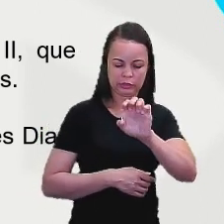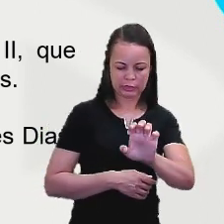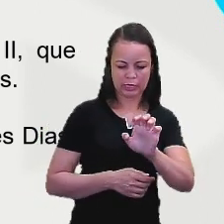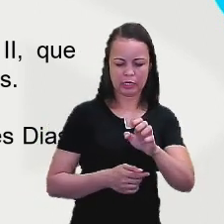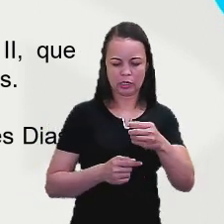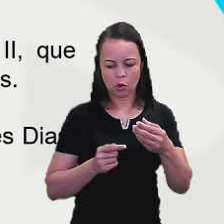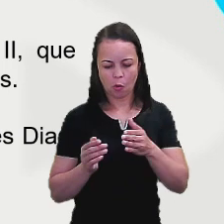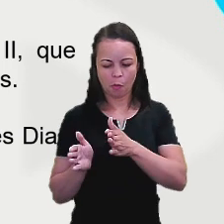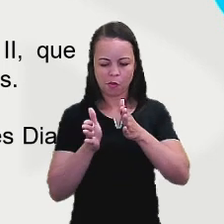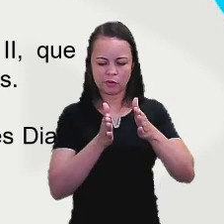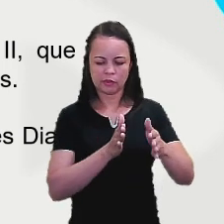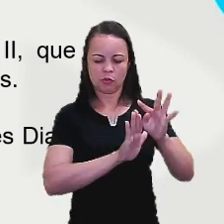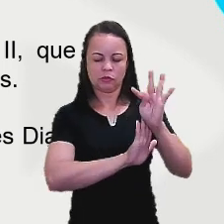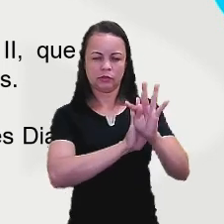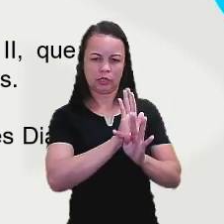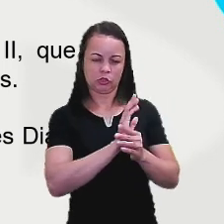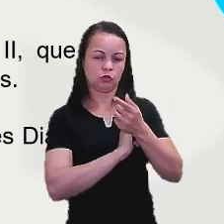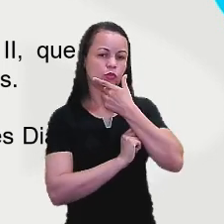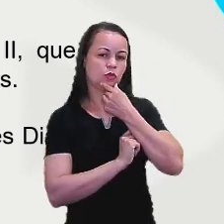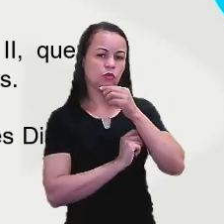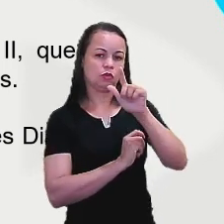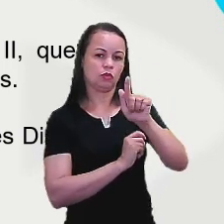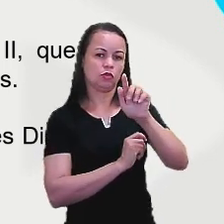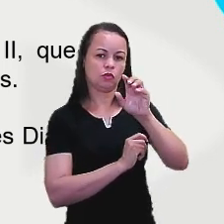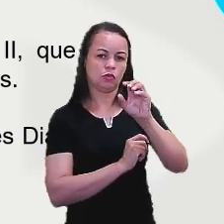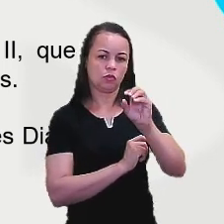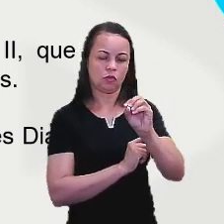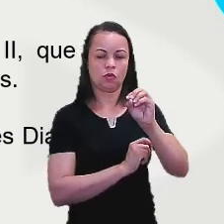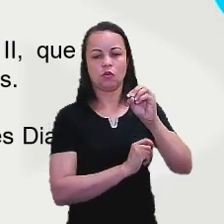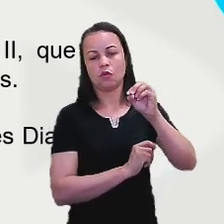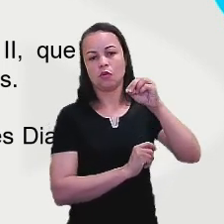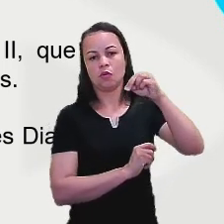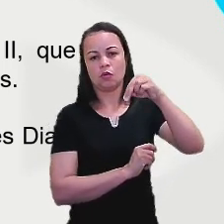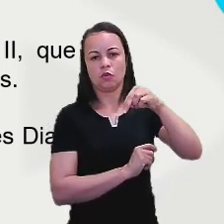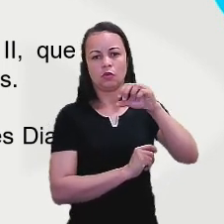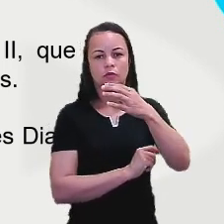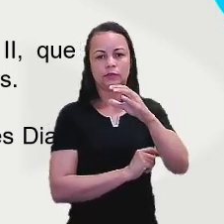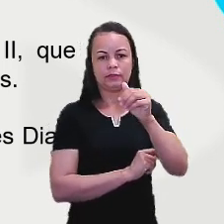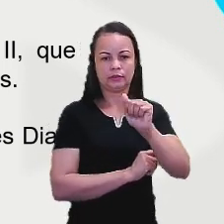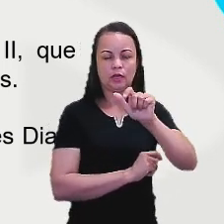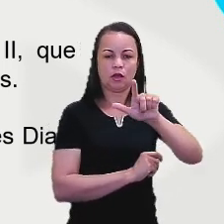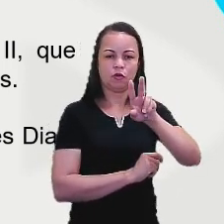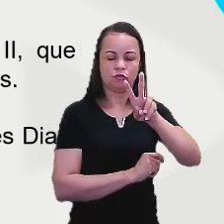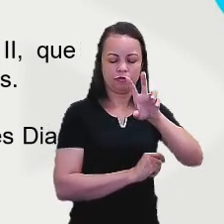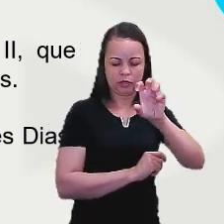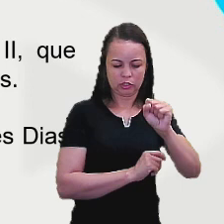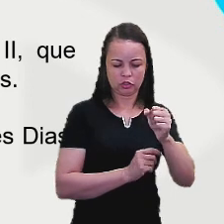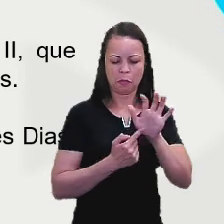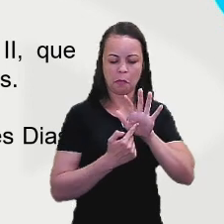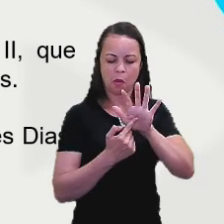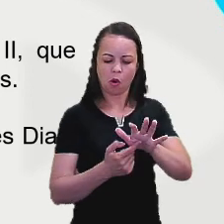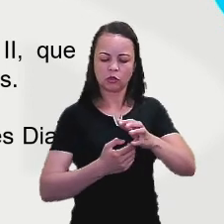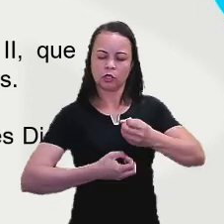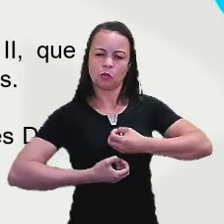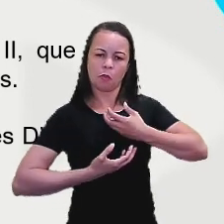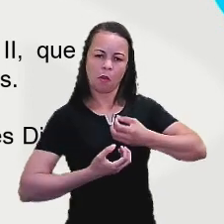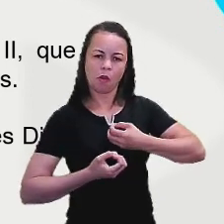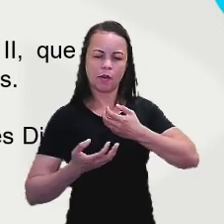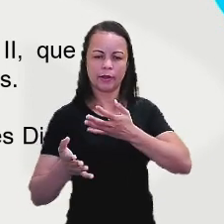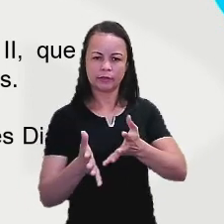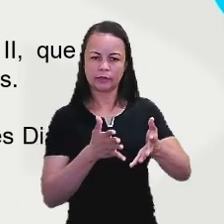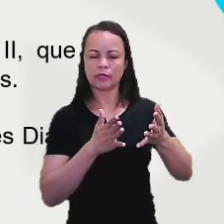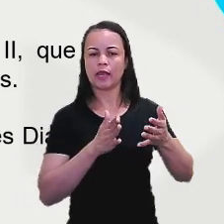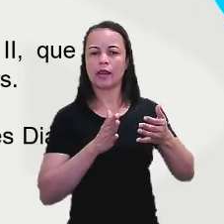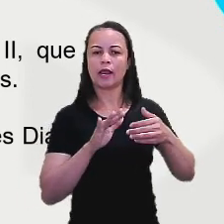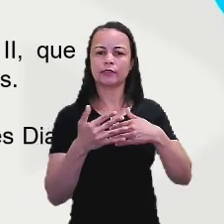ao texto de Gonçalves Dias, revela distanciamento geográfico do poeta em relação à